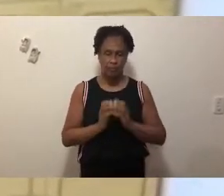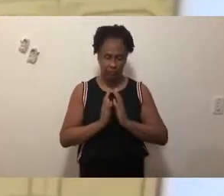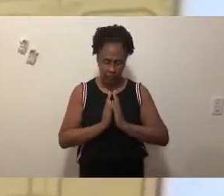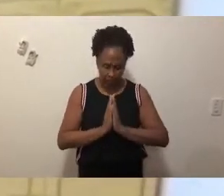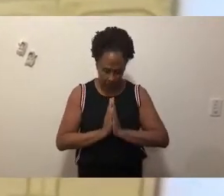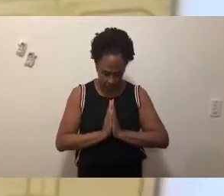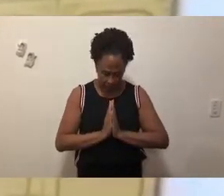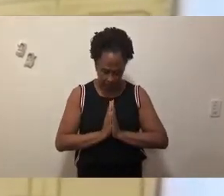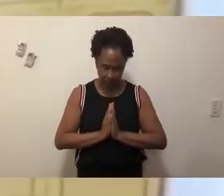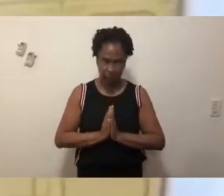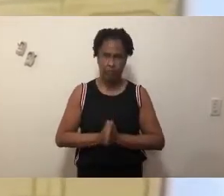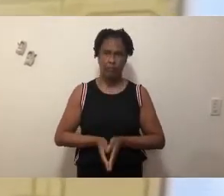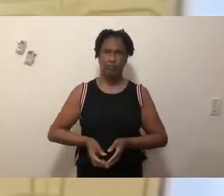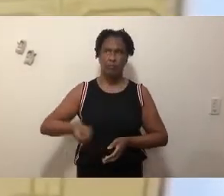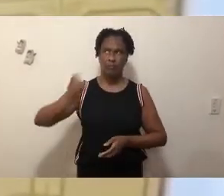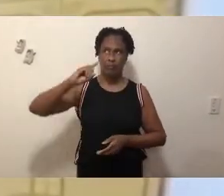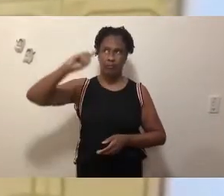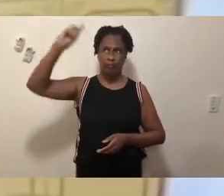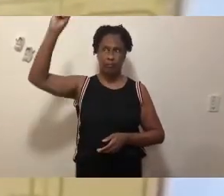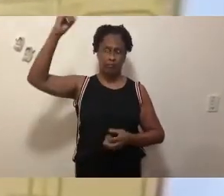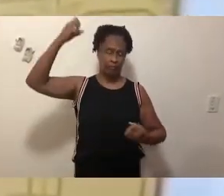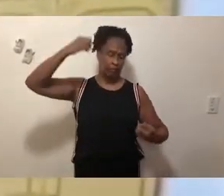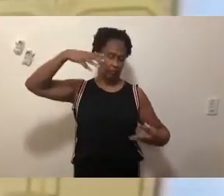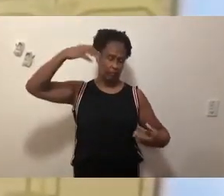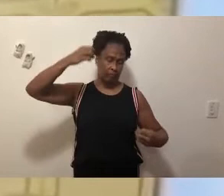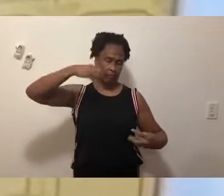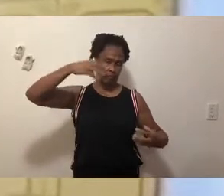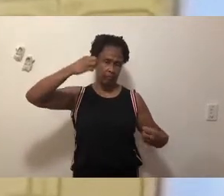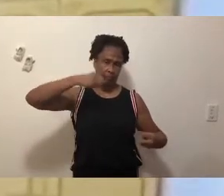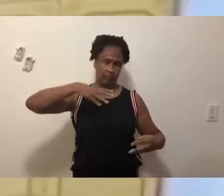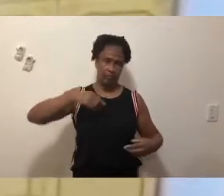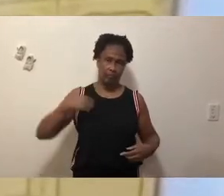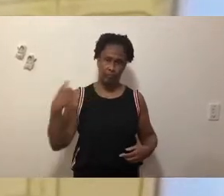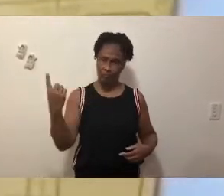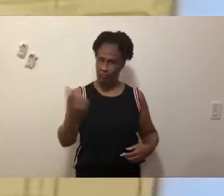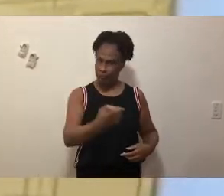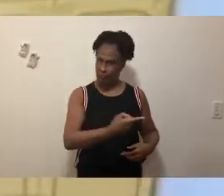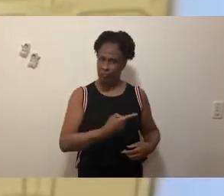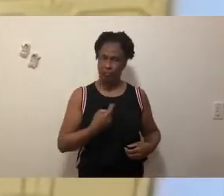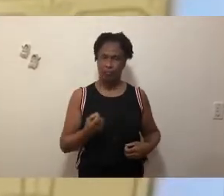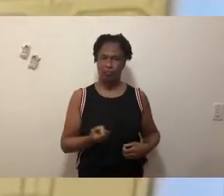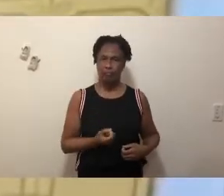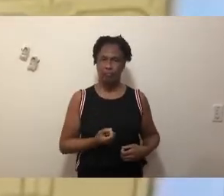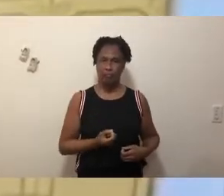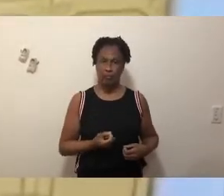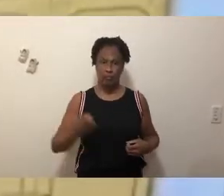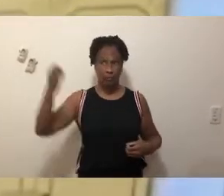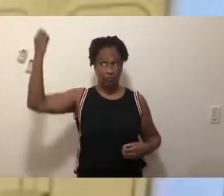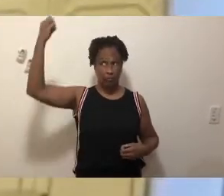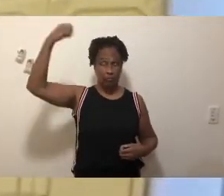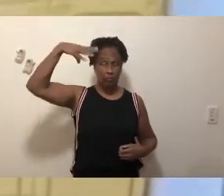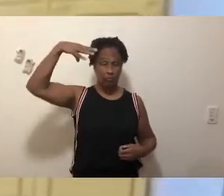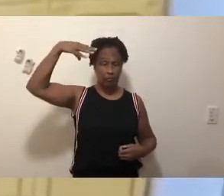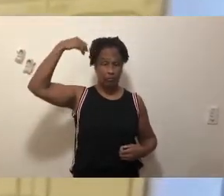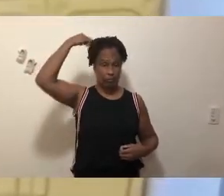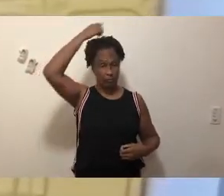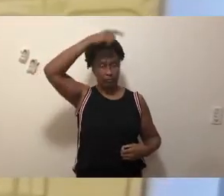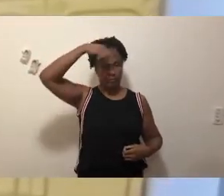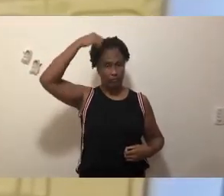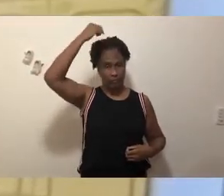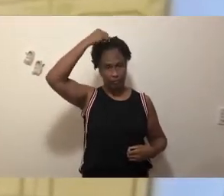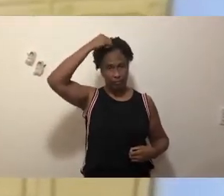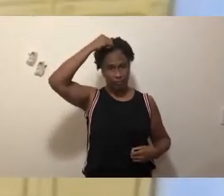Oremos. Deus, que instruíste os corações dos vossos fiéis com a luz do Espírito